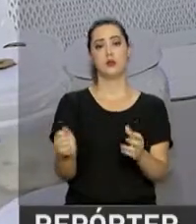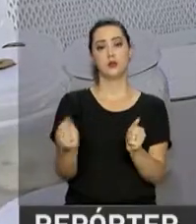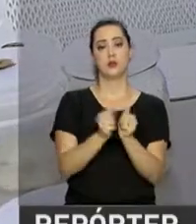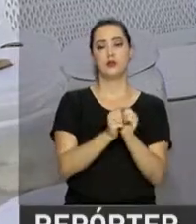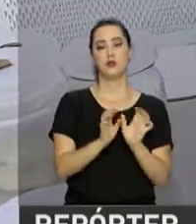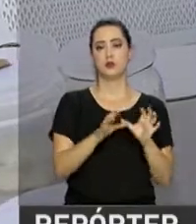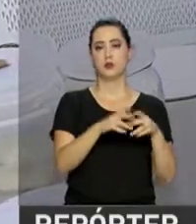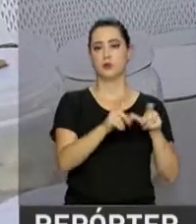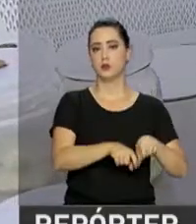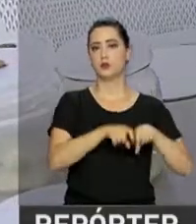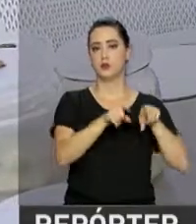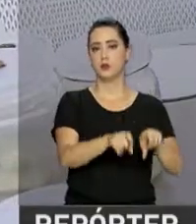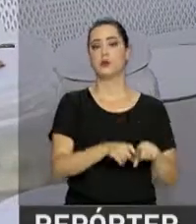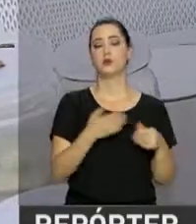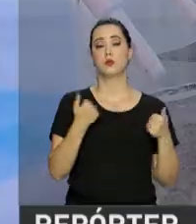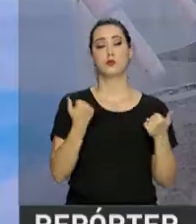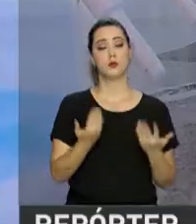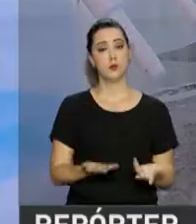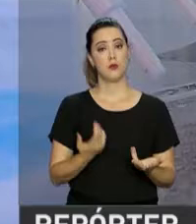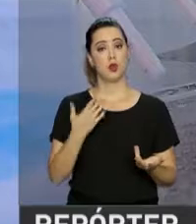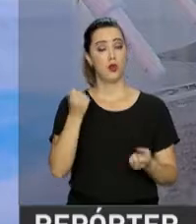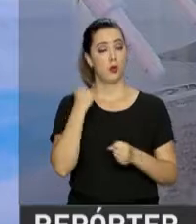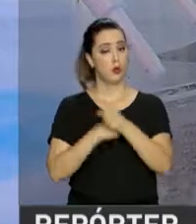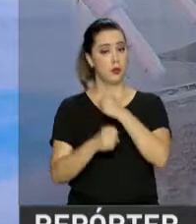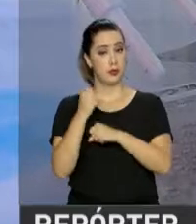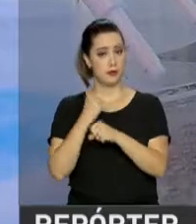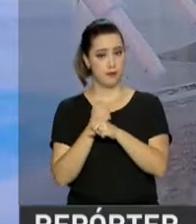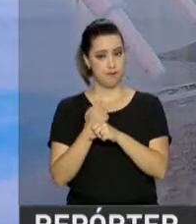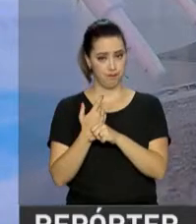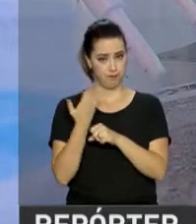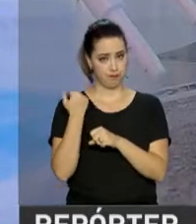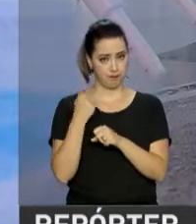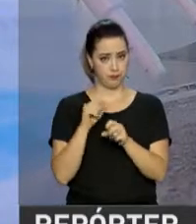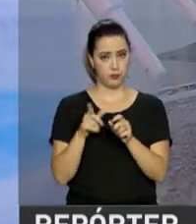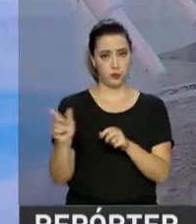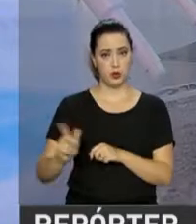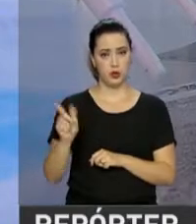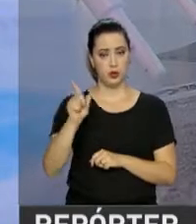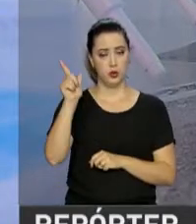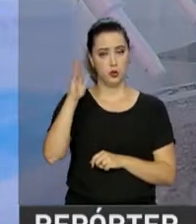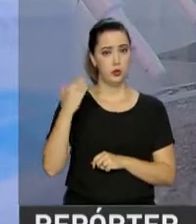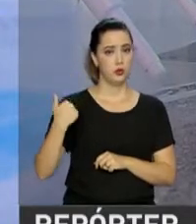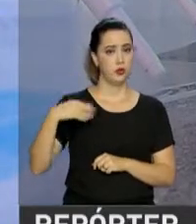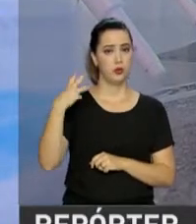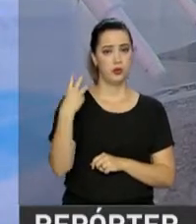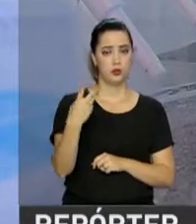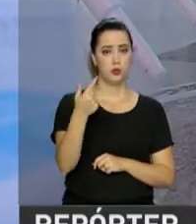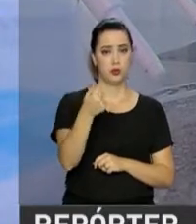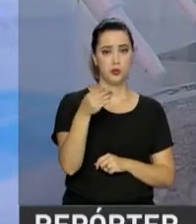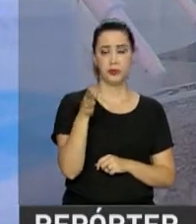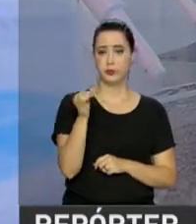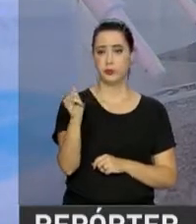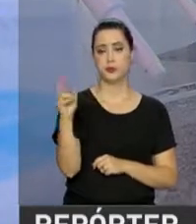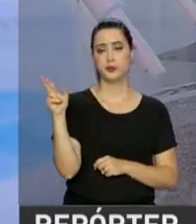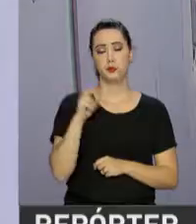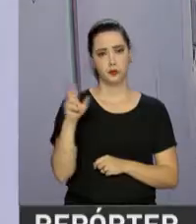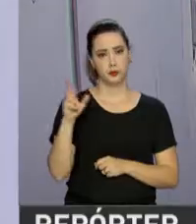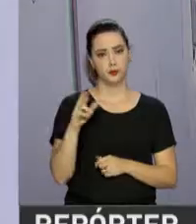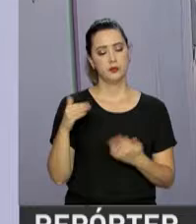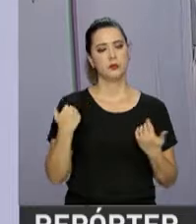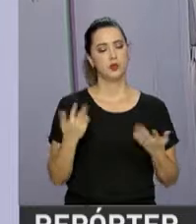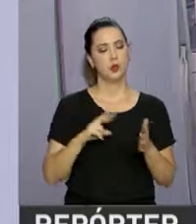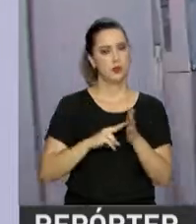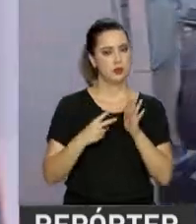aos produtores e consumidores no ano passado embrapa teve lucro social de mais de 37 bilhões de reais